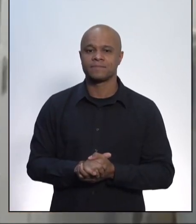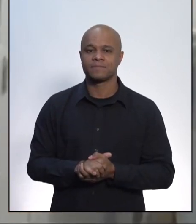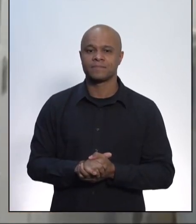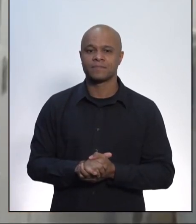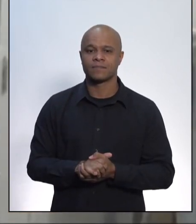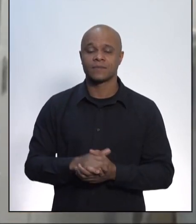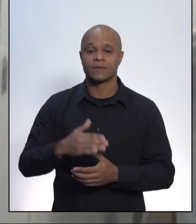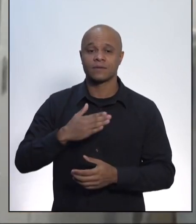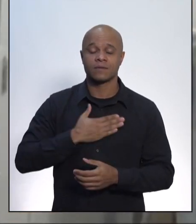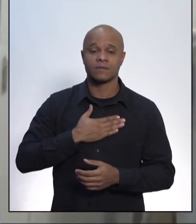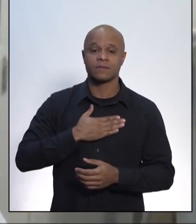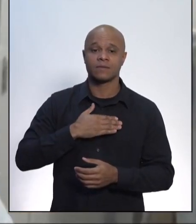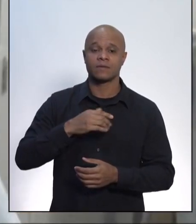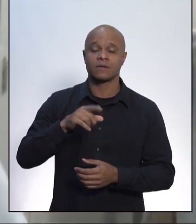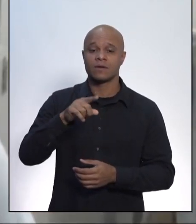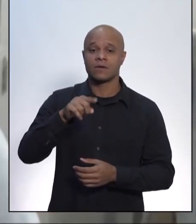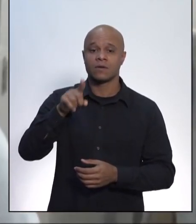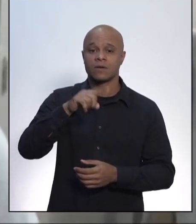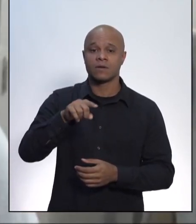O meu Instagram é o